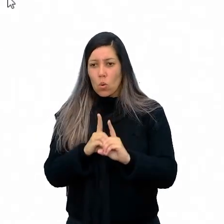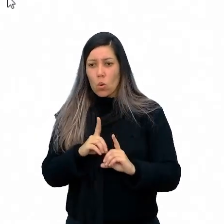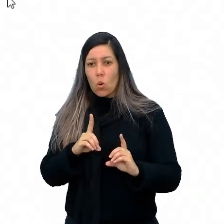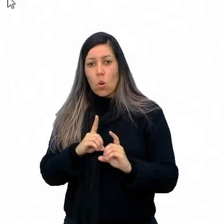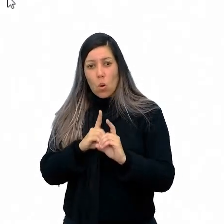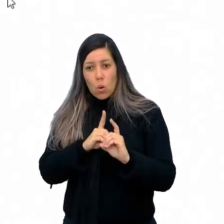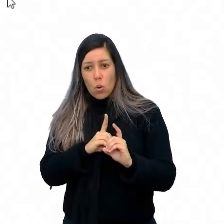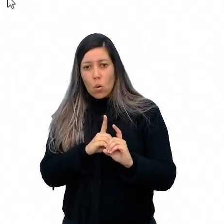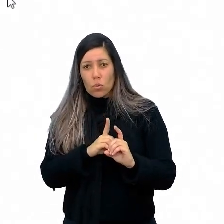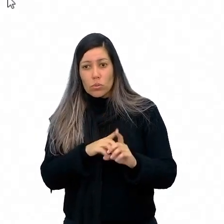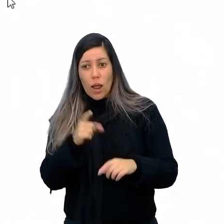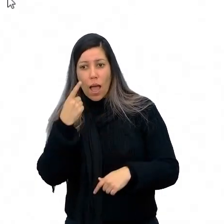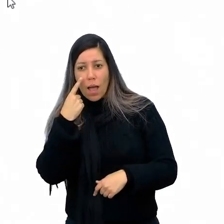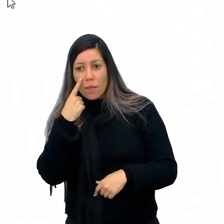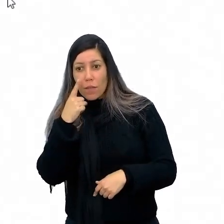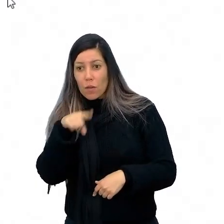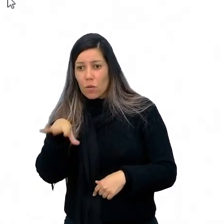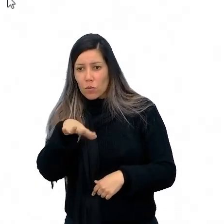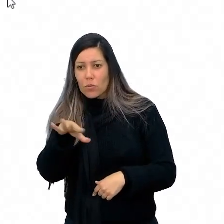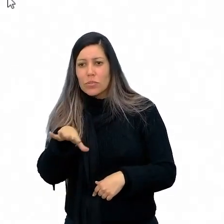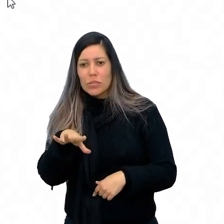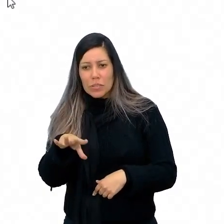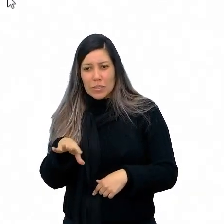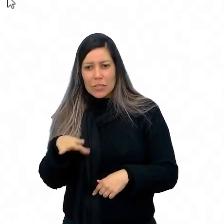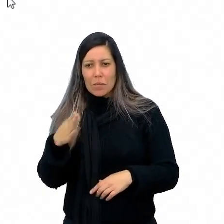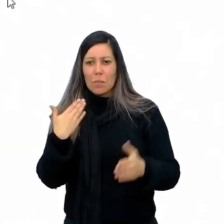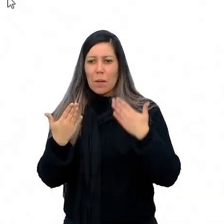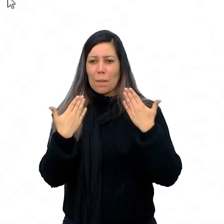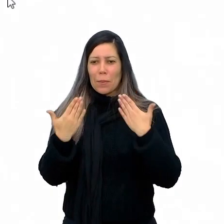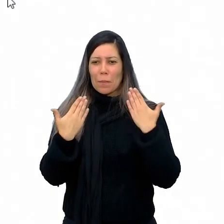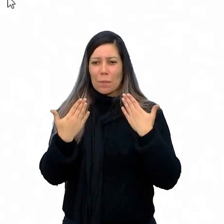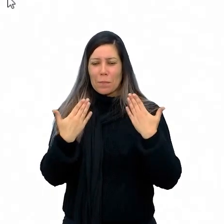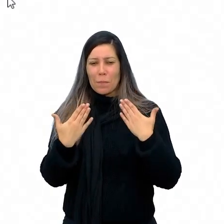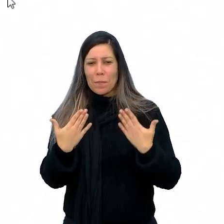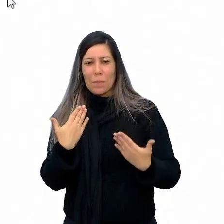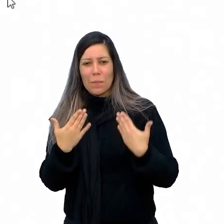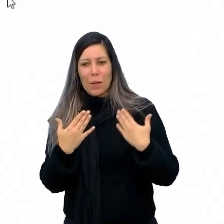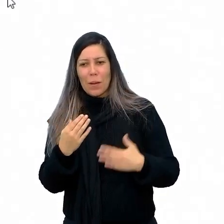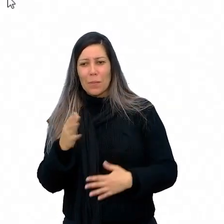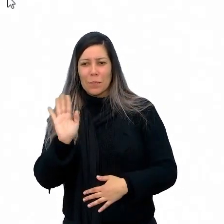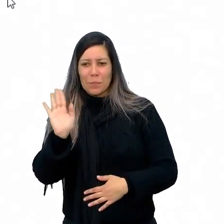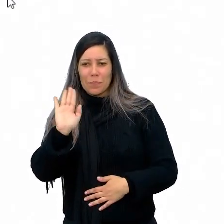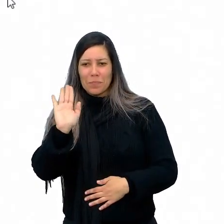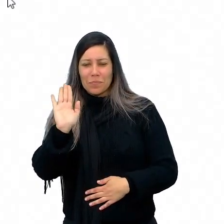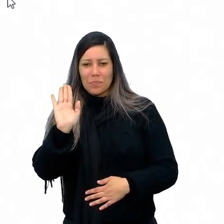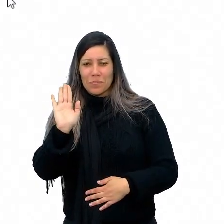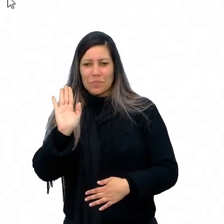formação para mais um bate-papo. Tá bem? Tudo de bom a todos vocês e até lá.